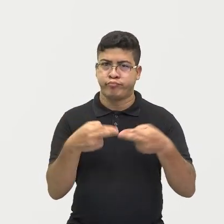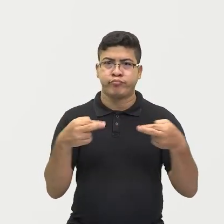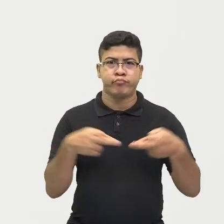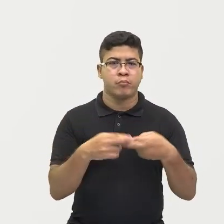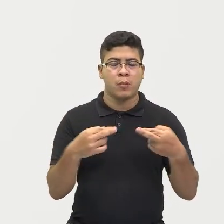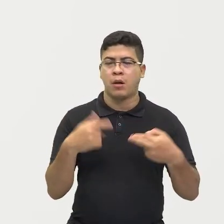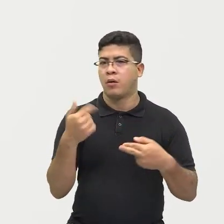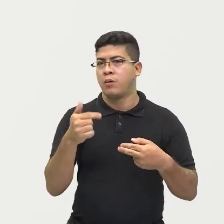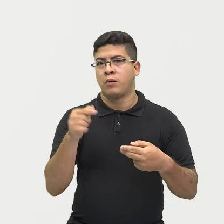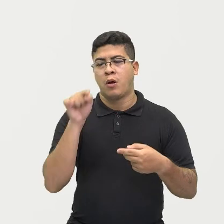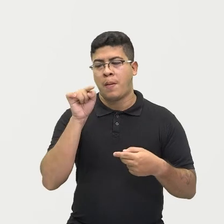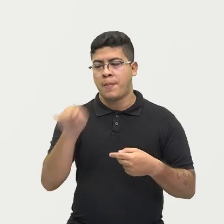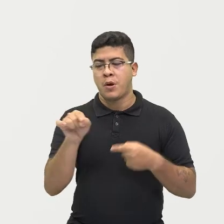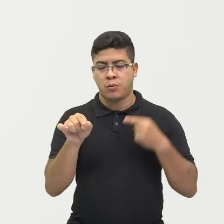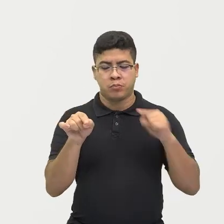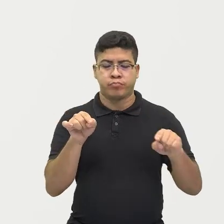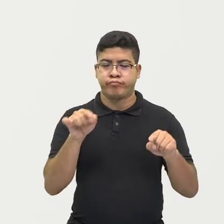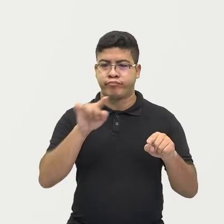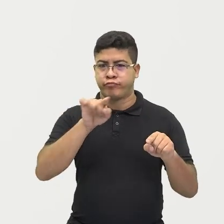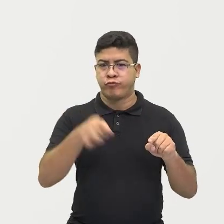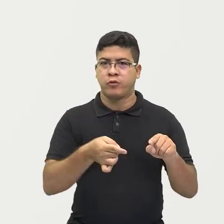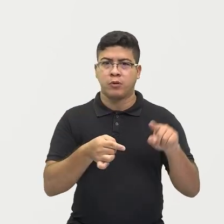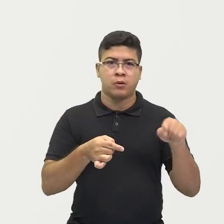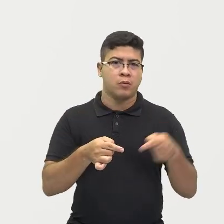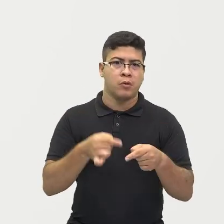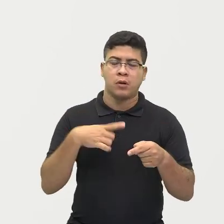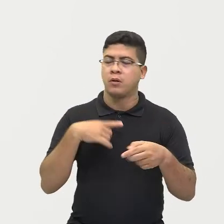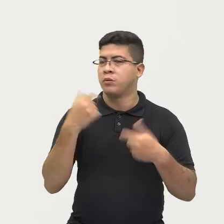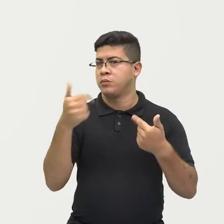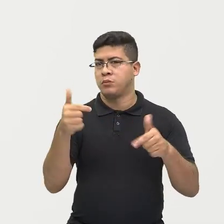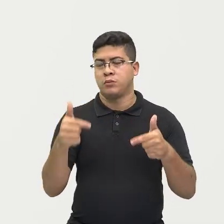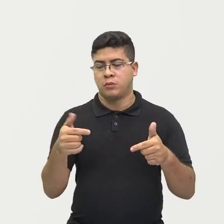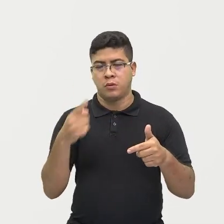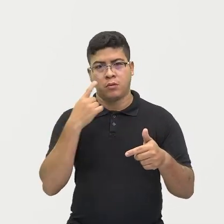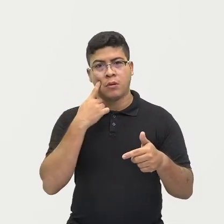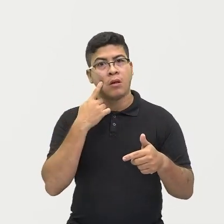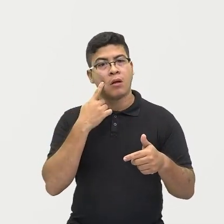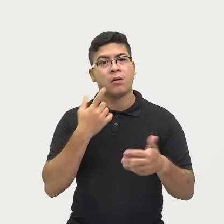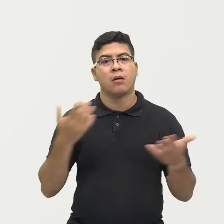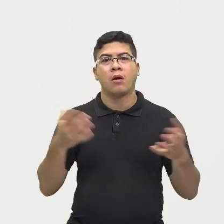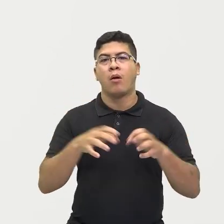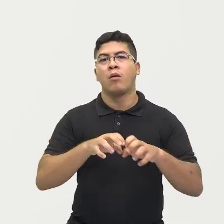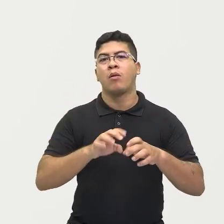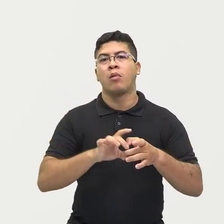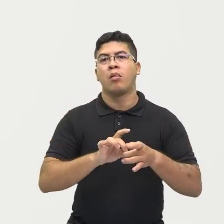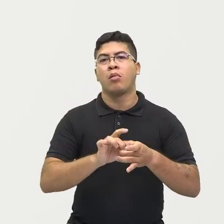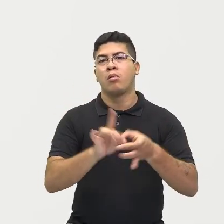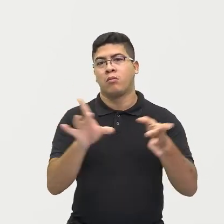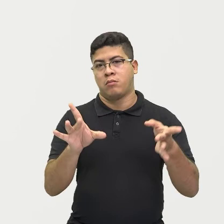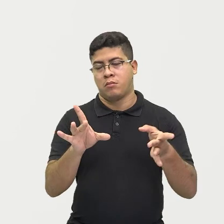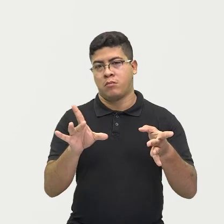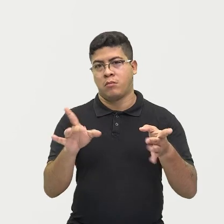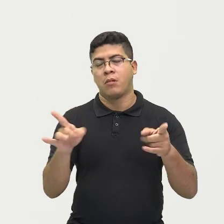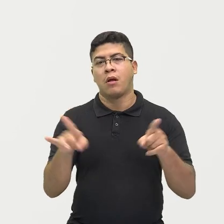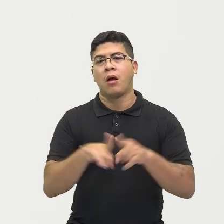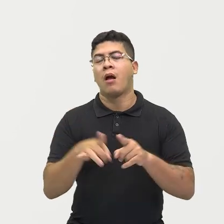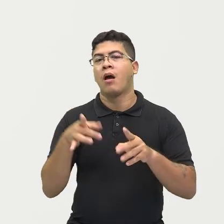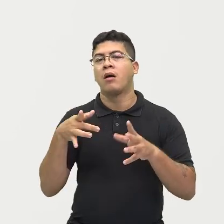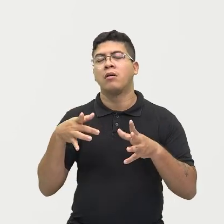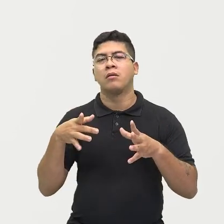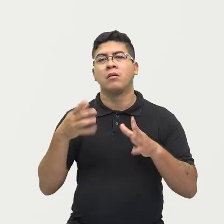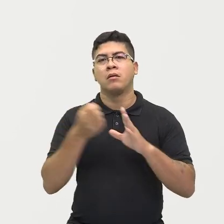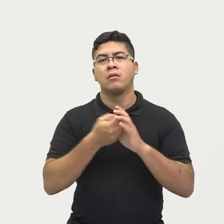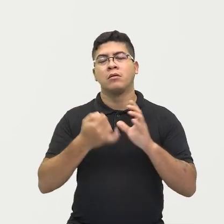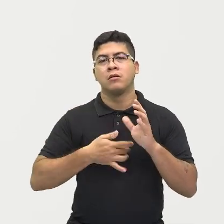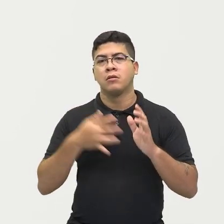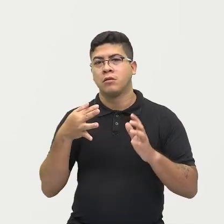eliminar a pontuação. Olha só, notaram aí essa ruptura? Características que vão influenciar